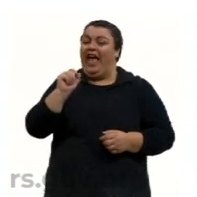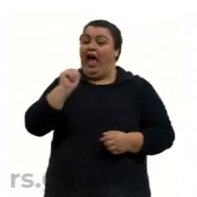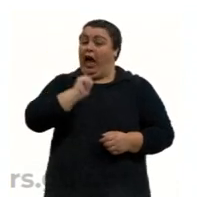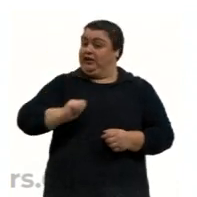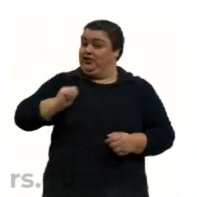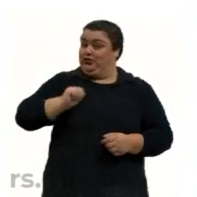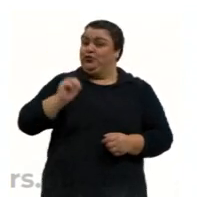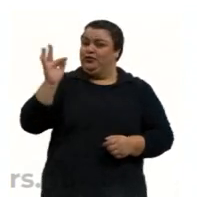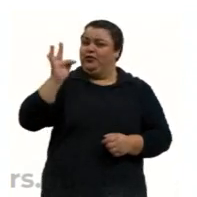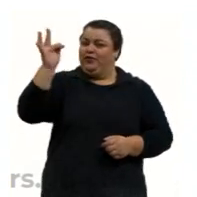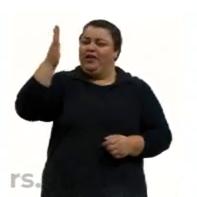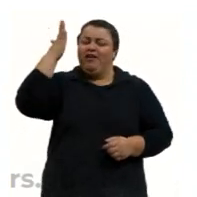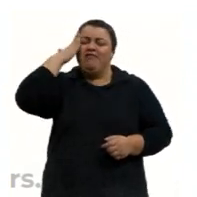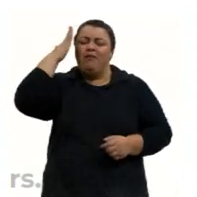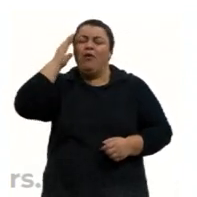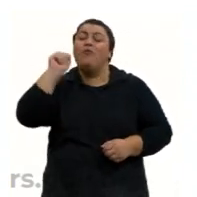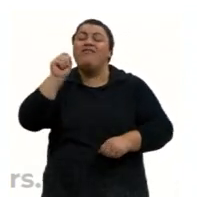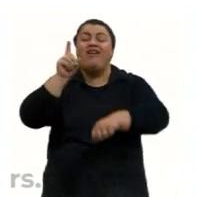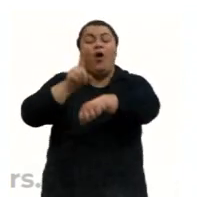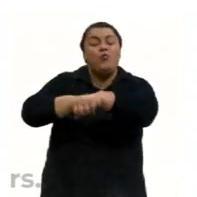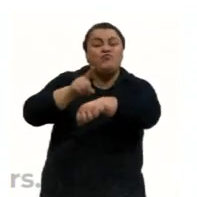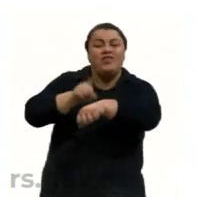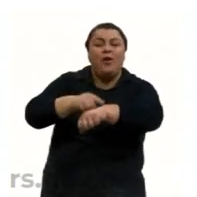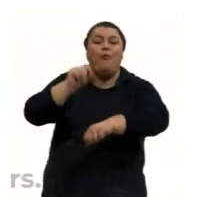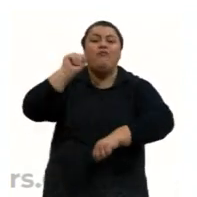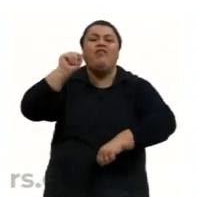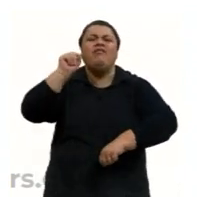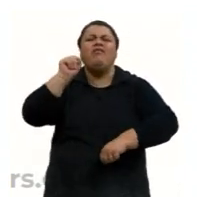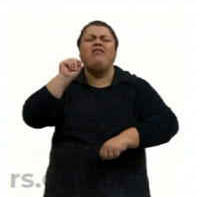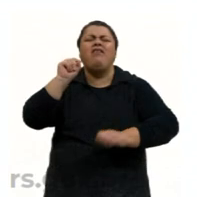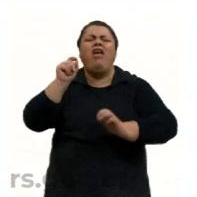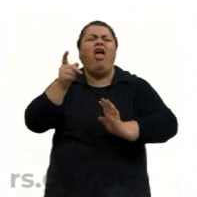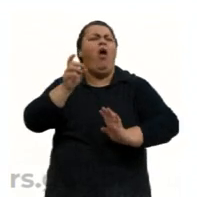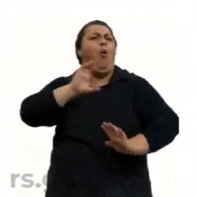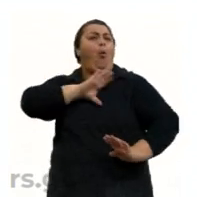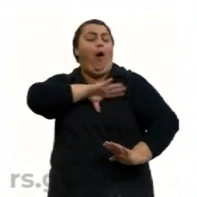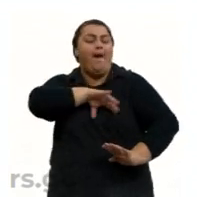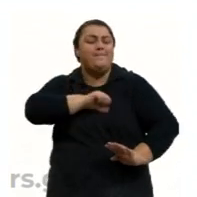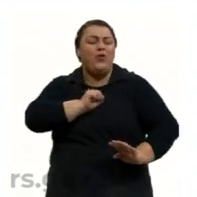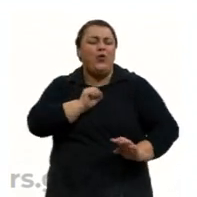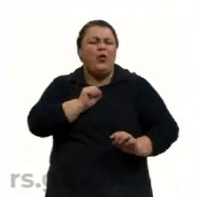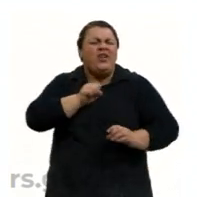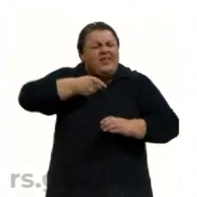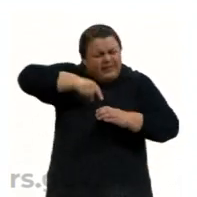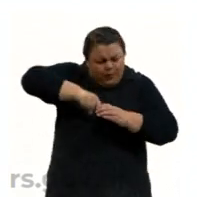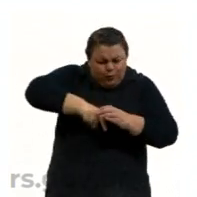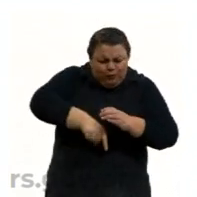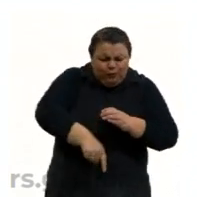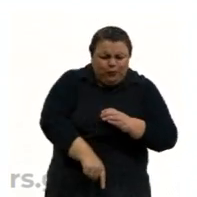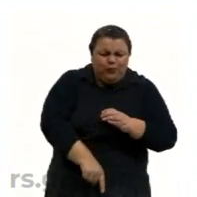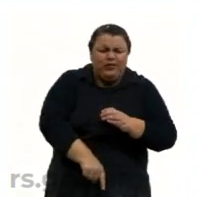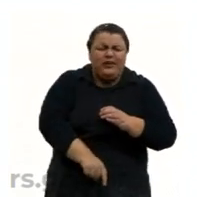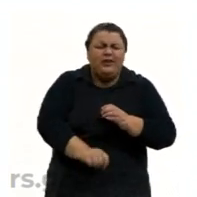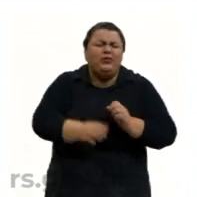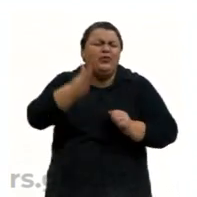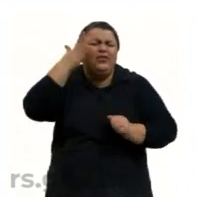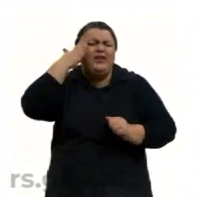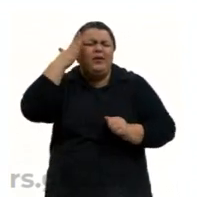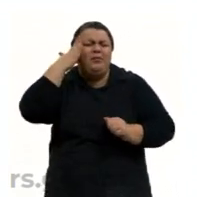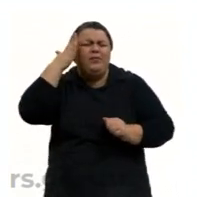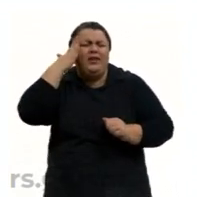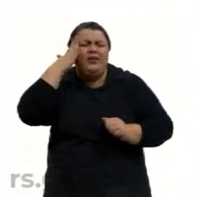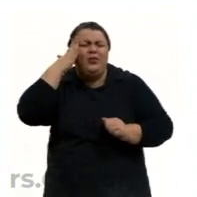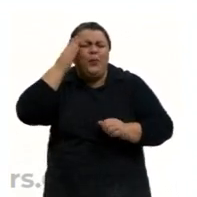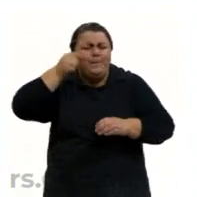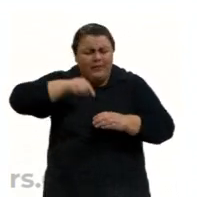é o tempo e o que é o amor né ir mais na raiz dos problemas não ficarmos somente no